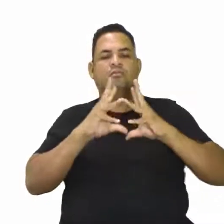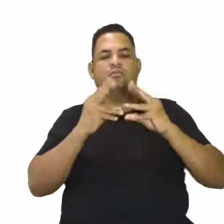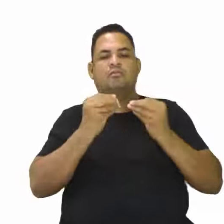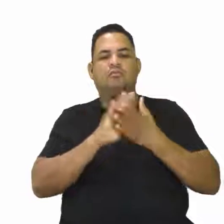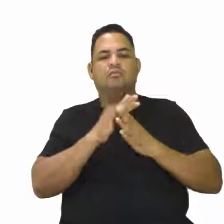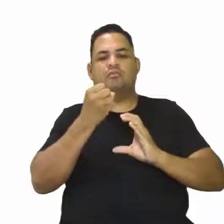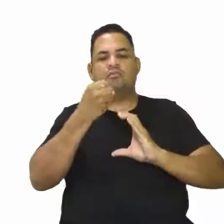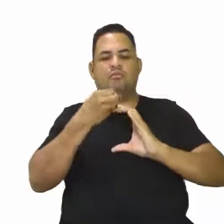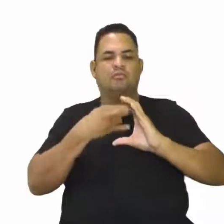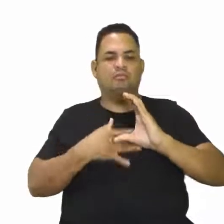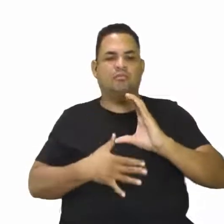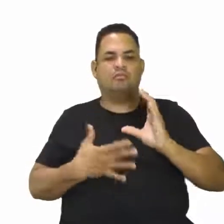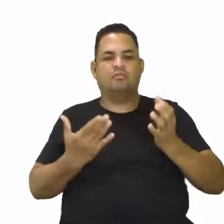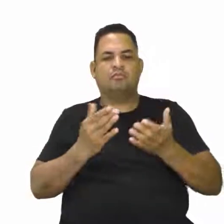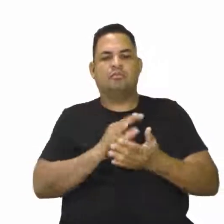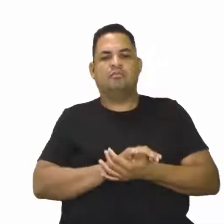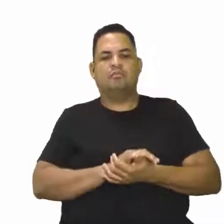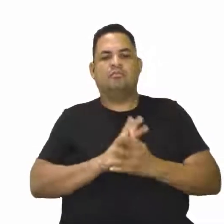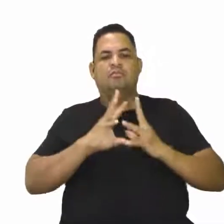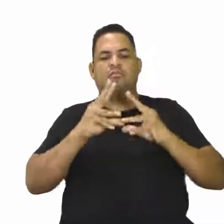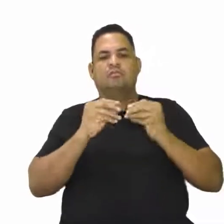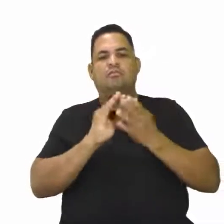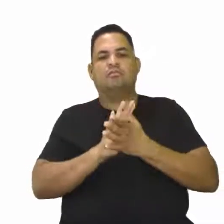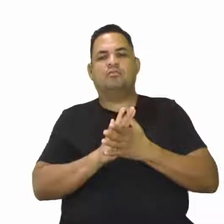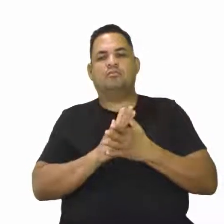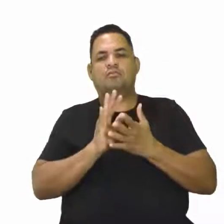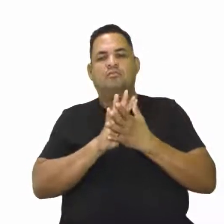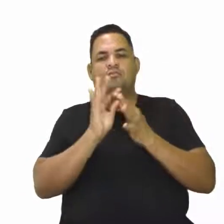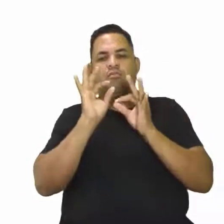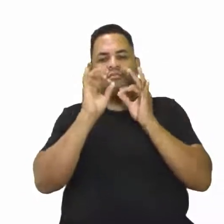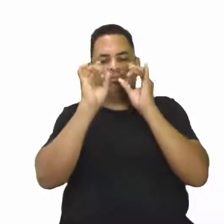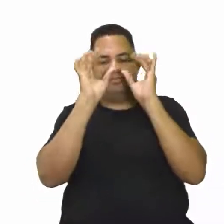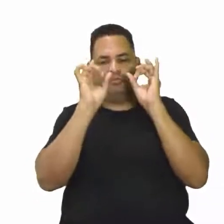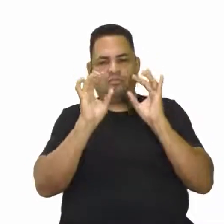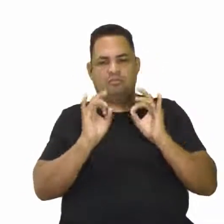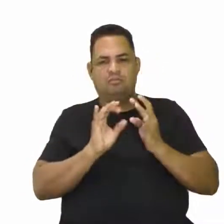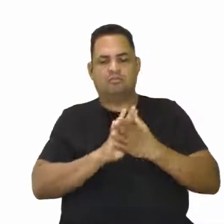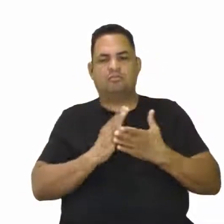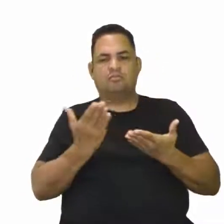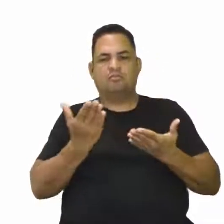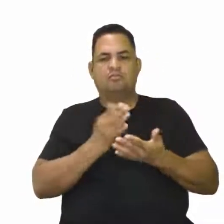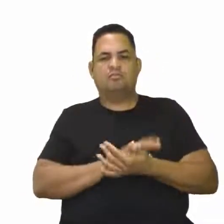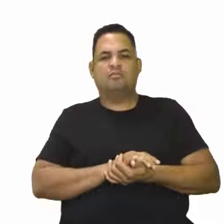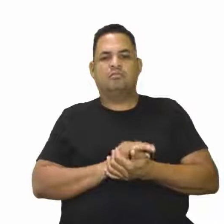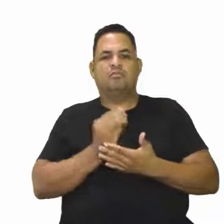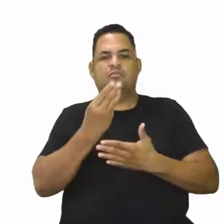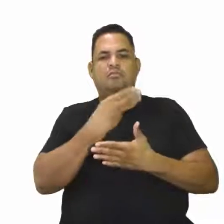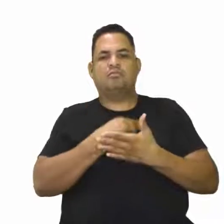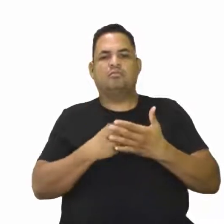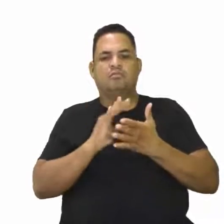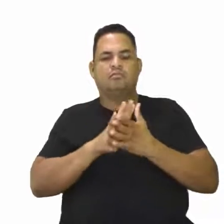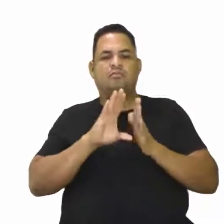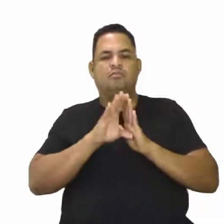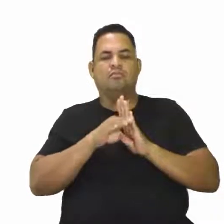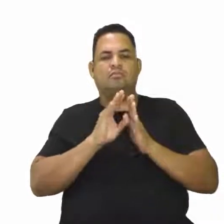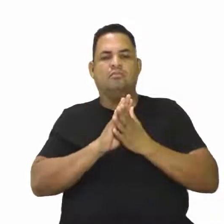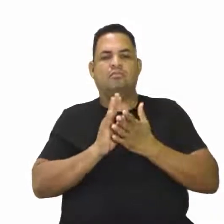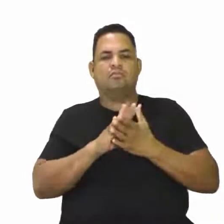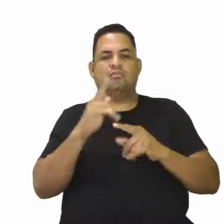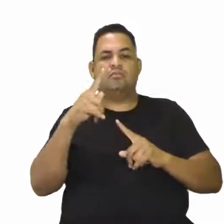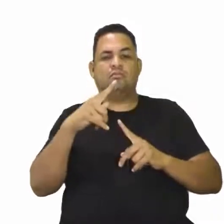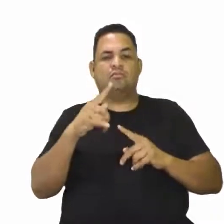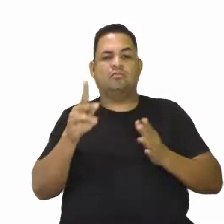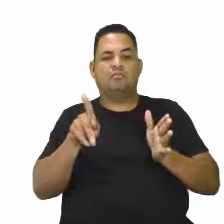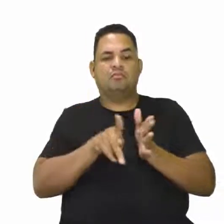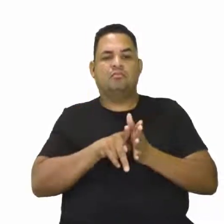as características, tudo muito bem detalhado. Então, é um mapa conceitual bem